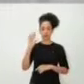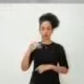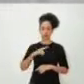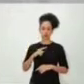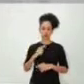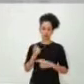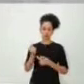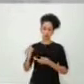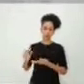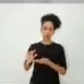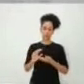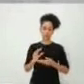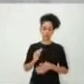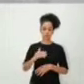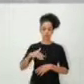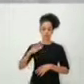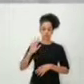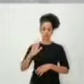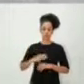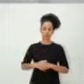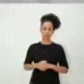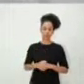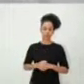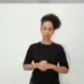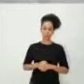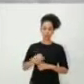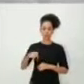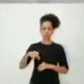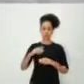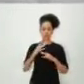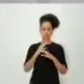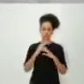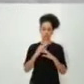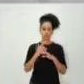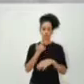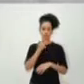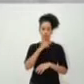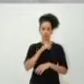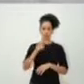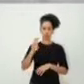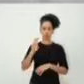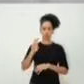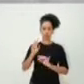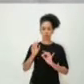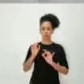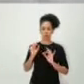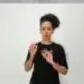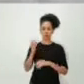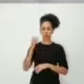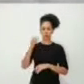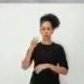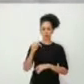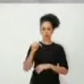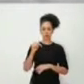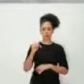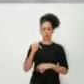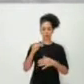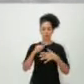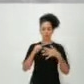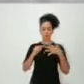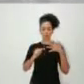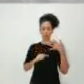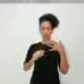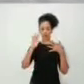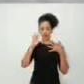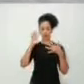né Eh Botucatu venceu cinco de sete categorias principais onde